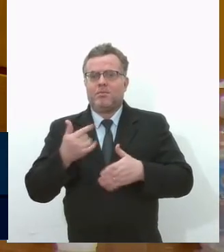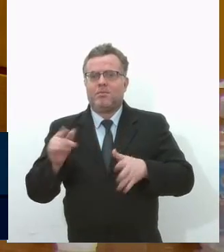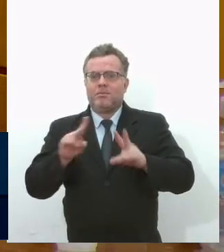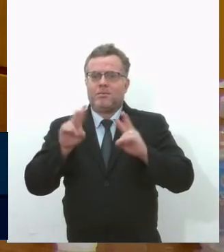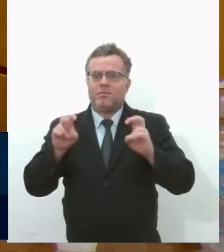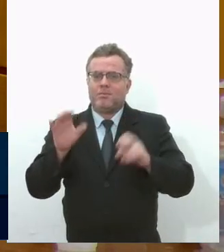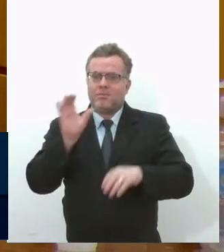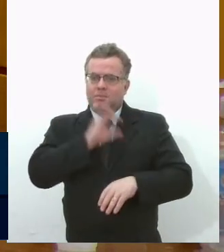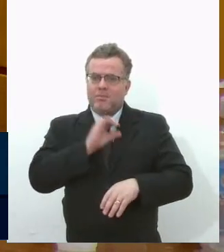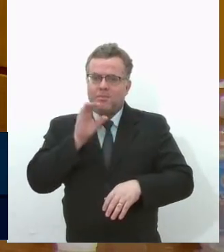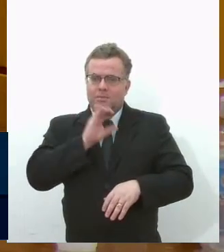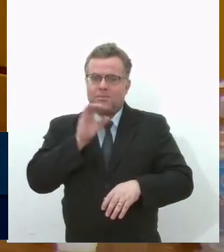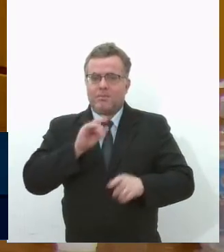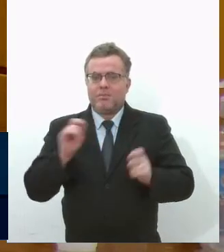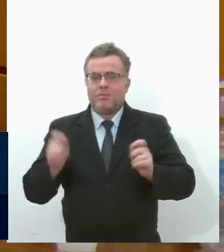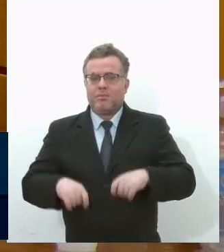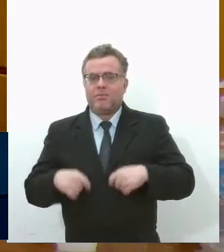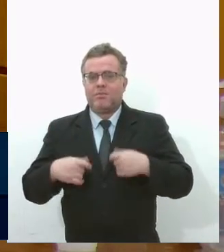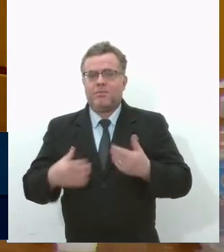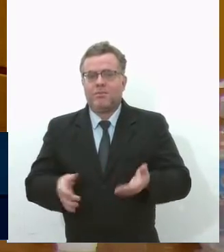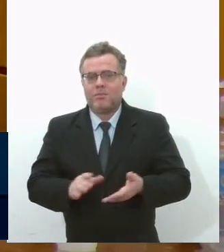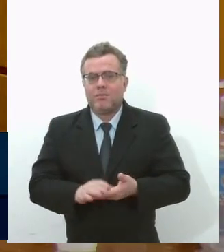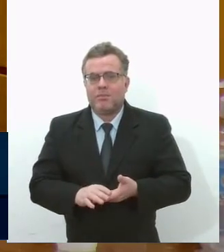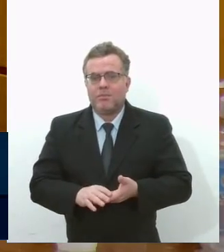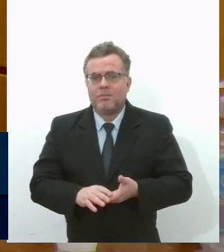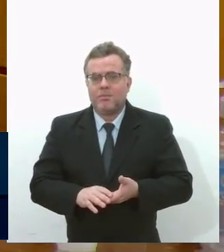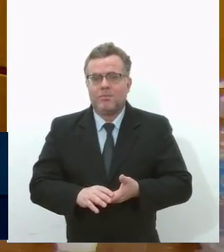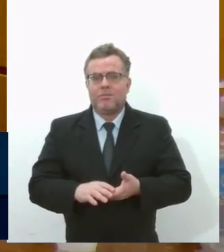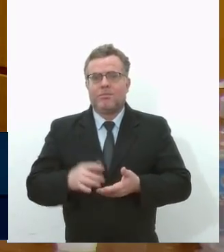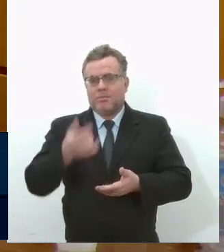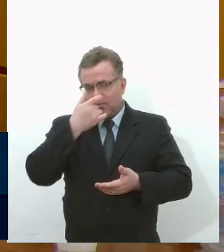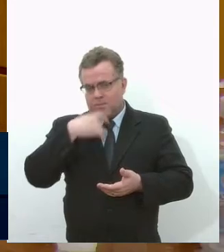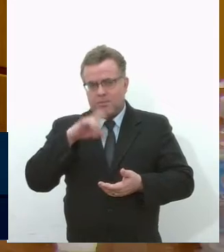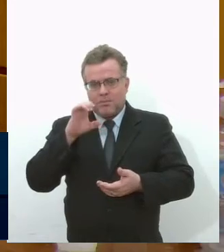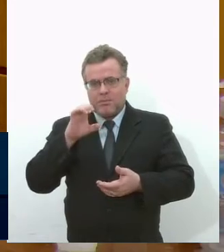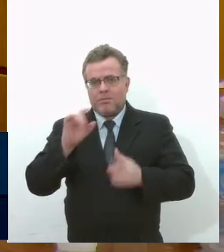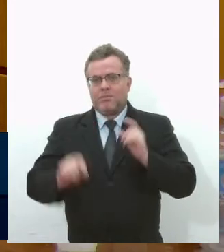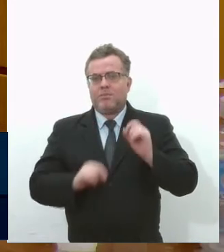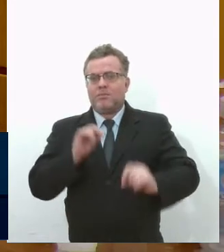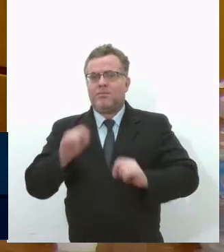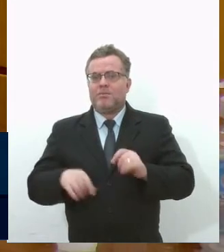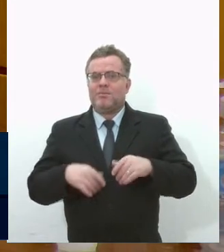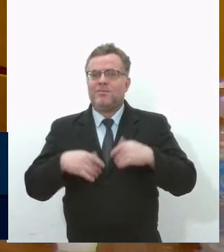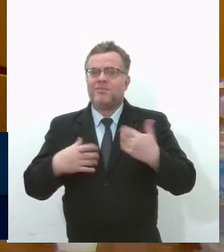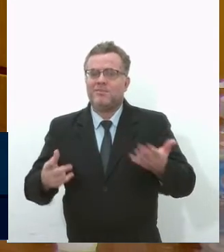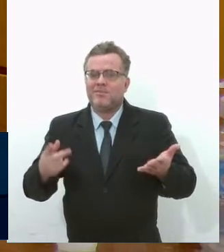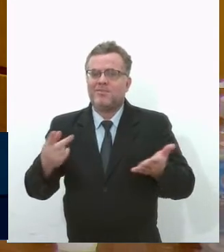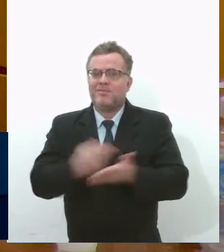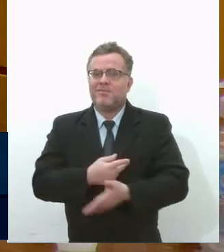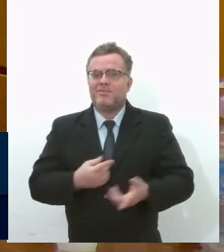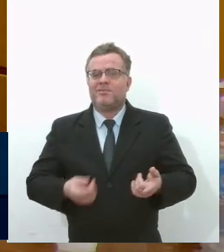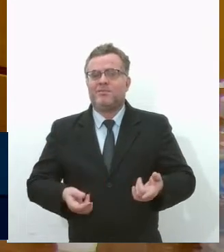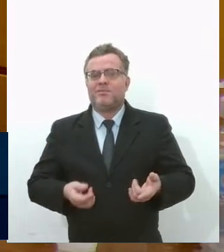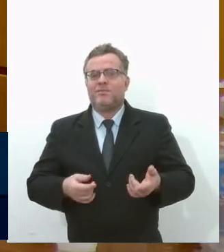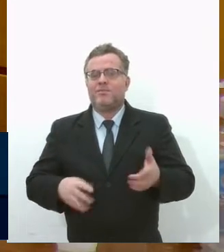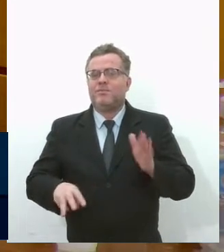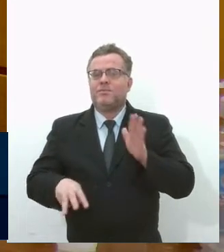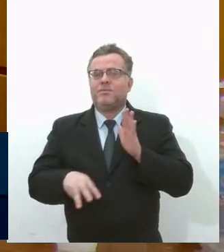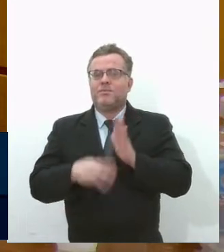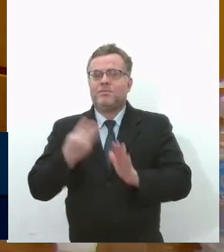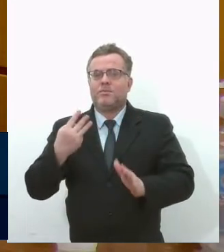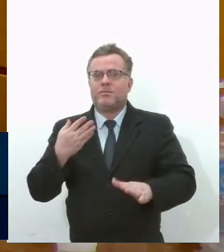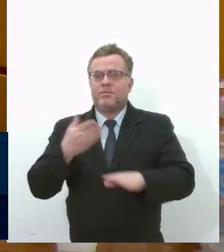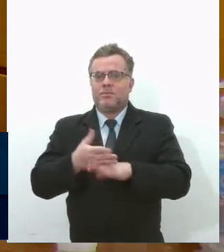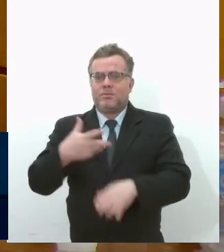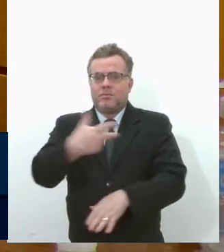ó, tenho tempo. Eu quero saber de Edivaldo um negócio. Porque eu já fui 3 vezes seguidas tentar me vacinar. Um posto de